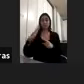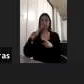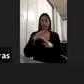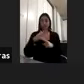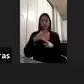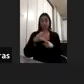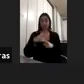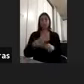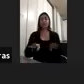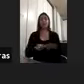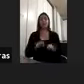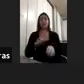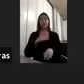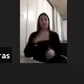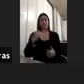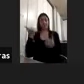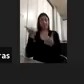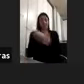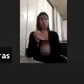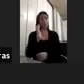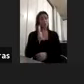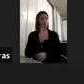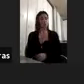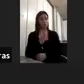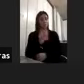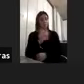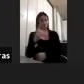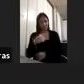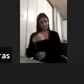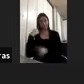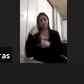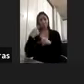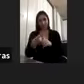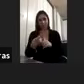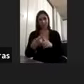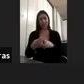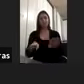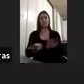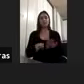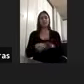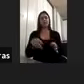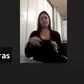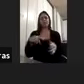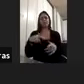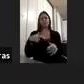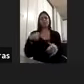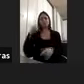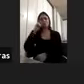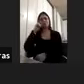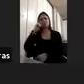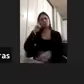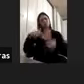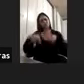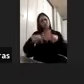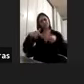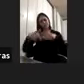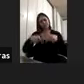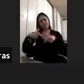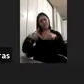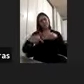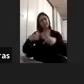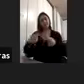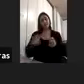e a luta dos metalúrgicos. Sim. Além disso, o sindicato trabalha ativamente, com sucesso, para ampliar